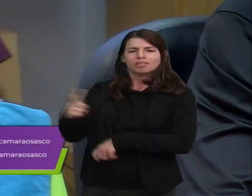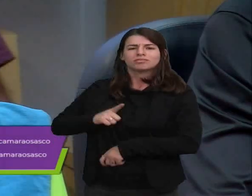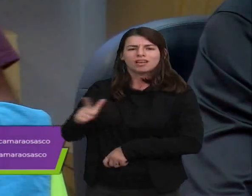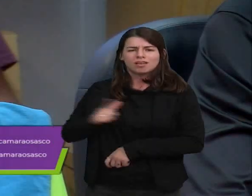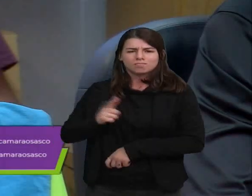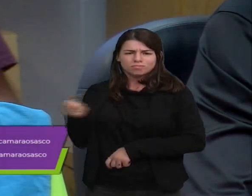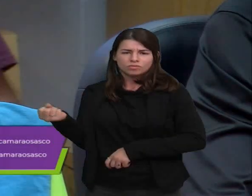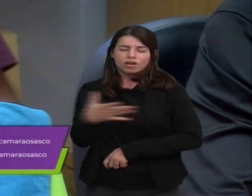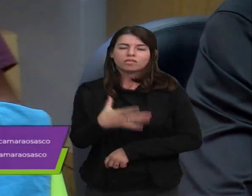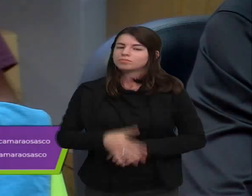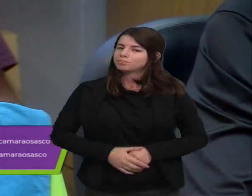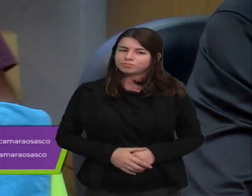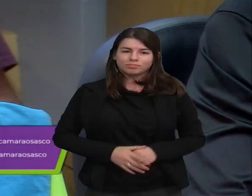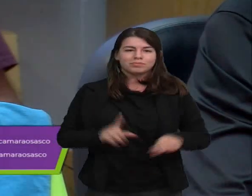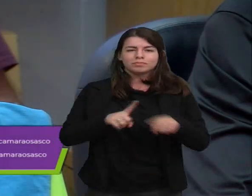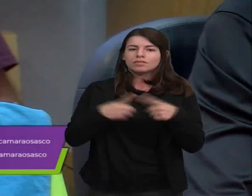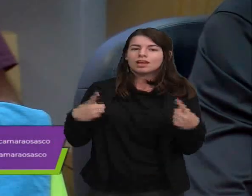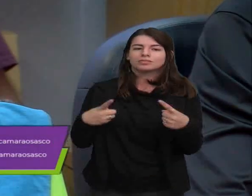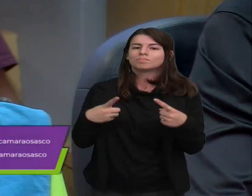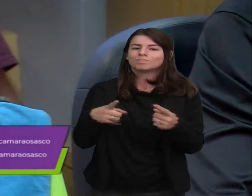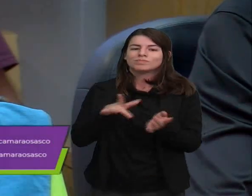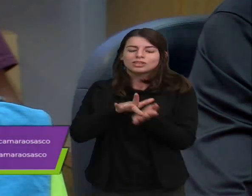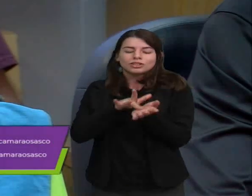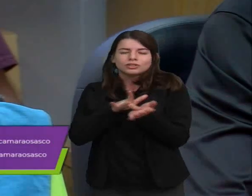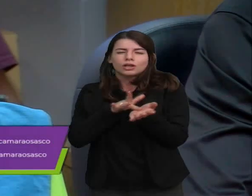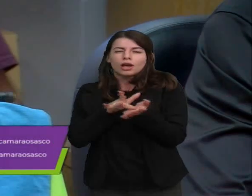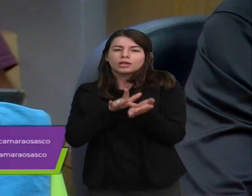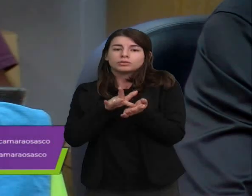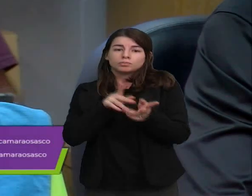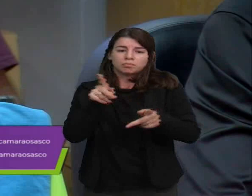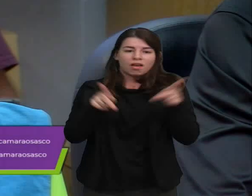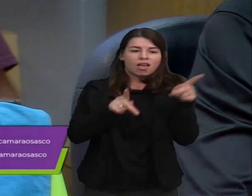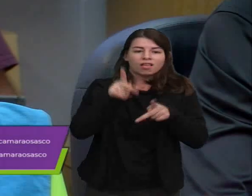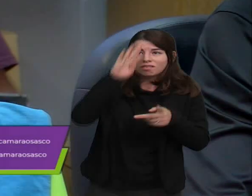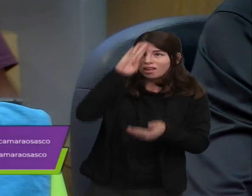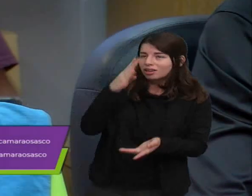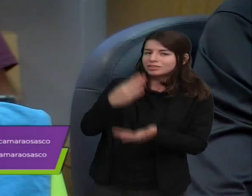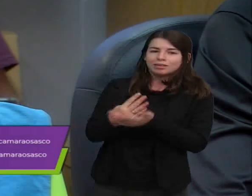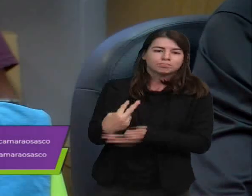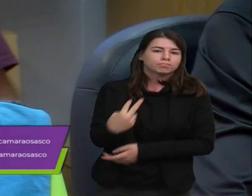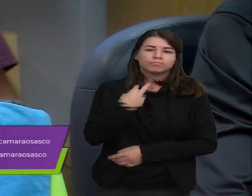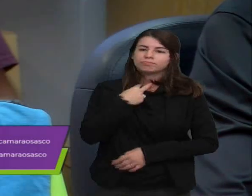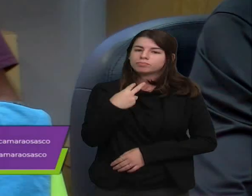nova, mas está ludibriando o povo e é isso que a gente precisa trabalhar para tentar